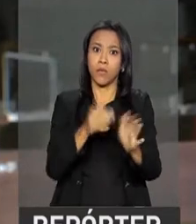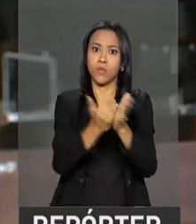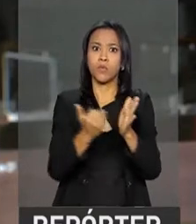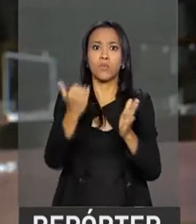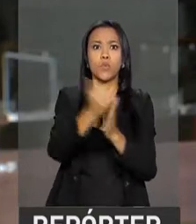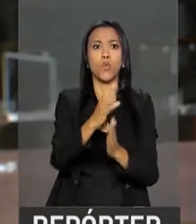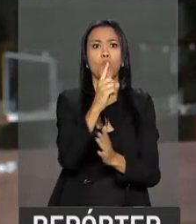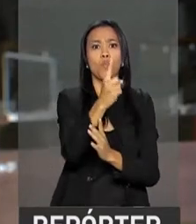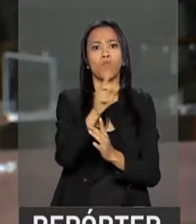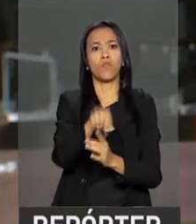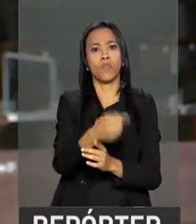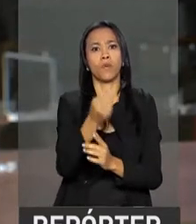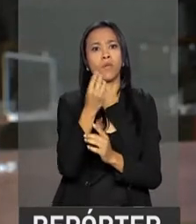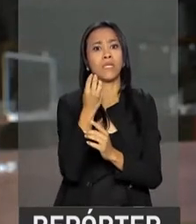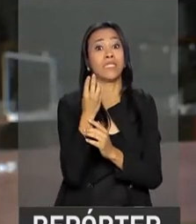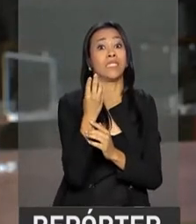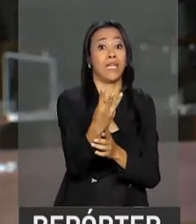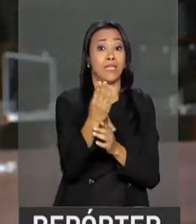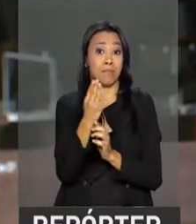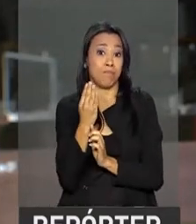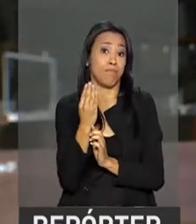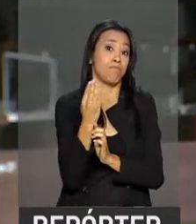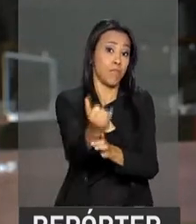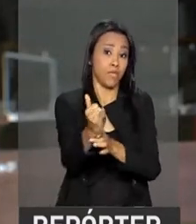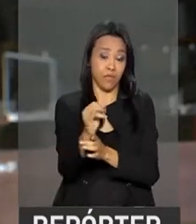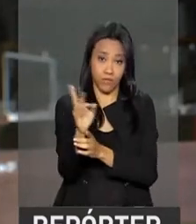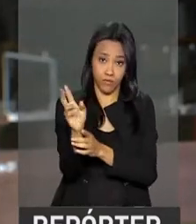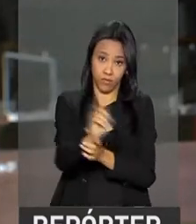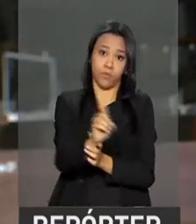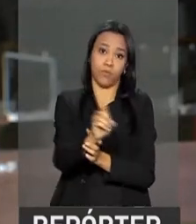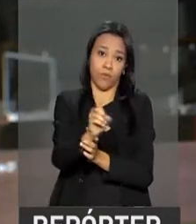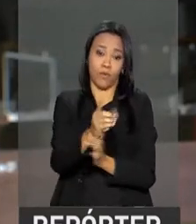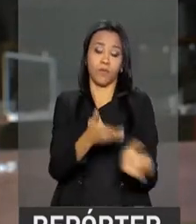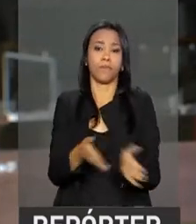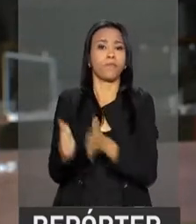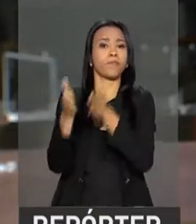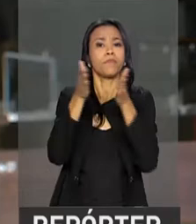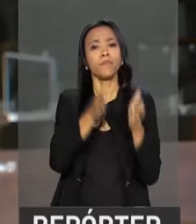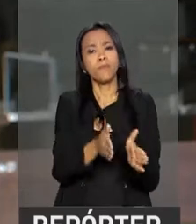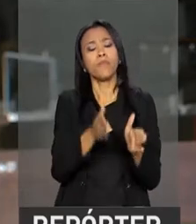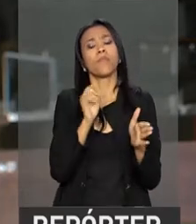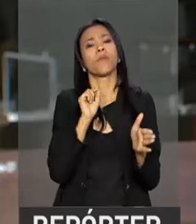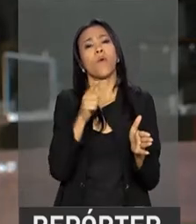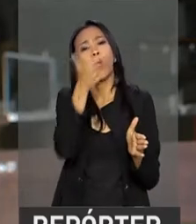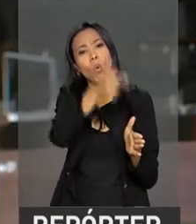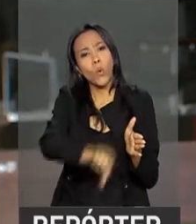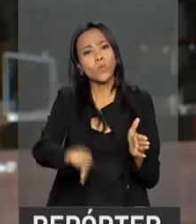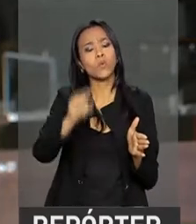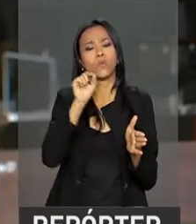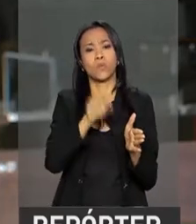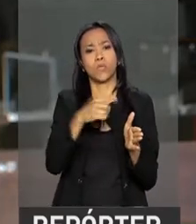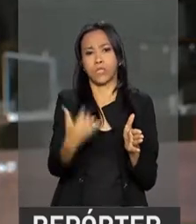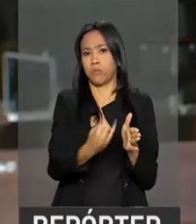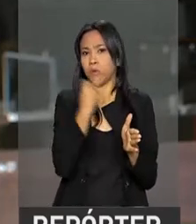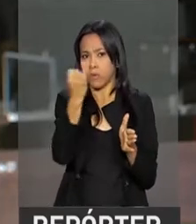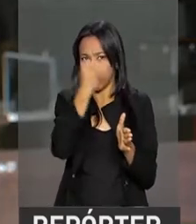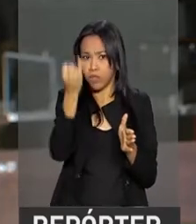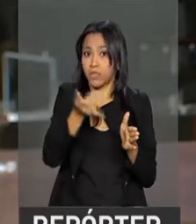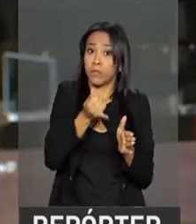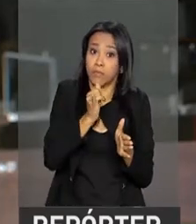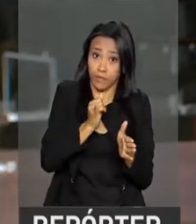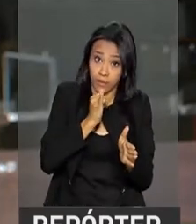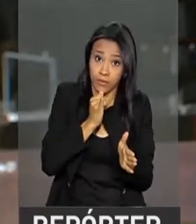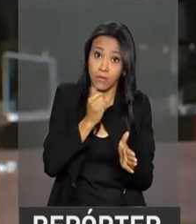1,3 bilhão de dólares. Além desses números, desses indicadores, outros pontos importantes aí, por